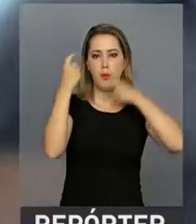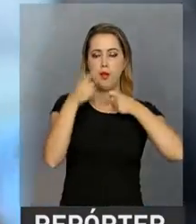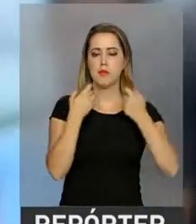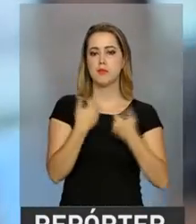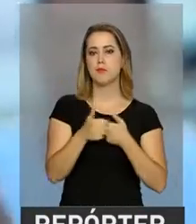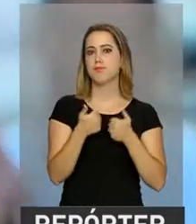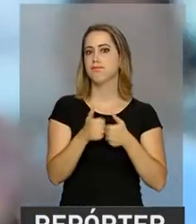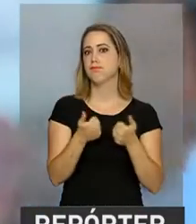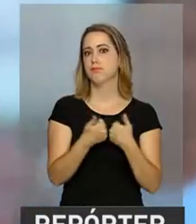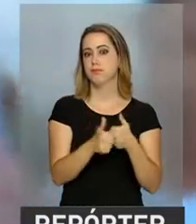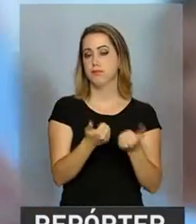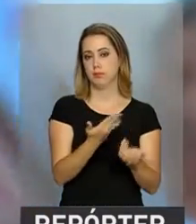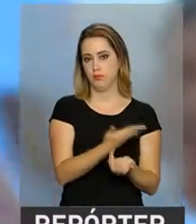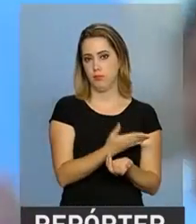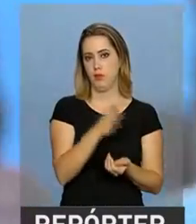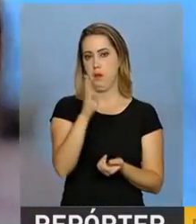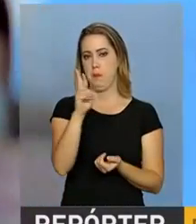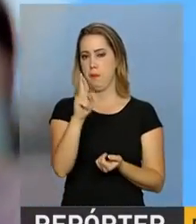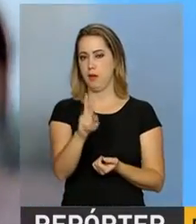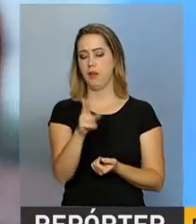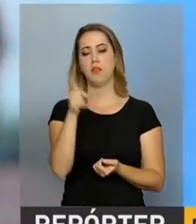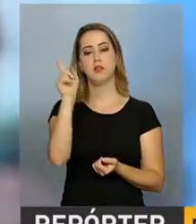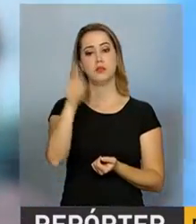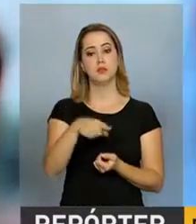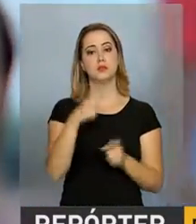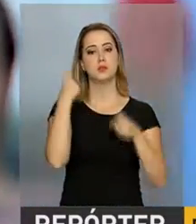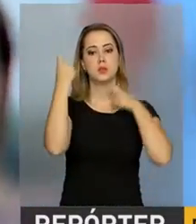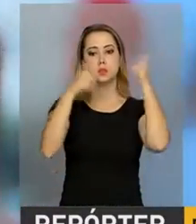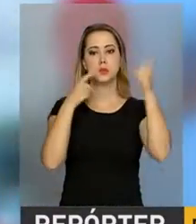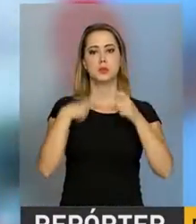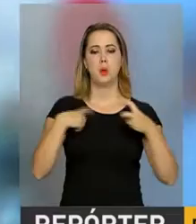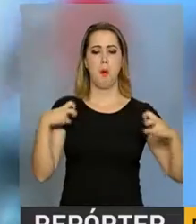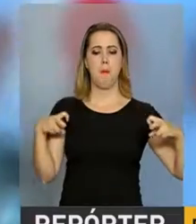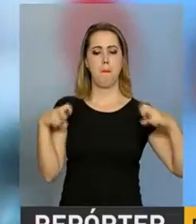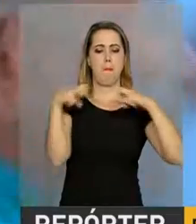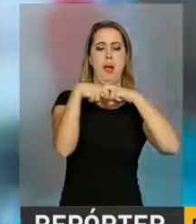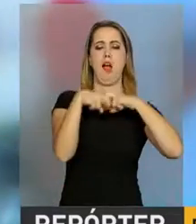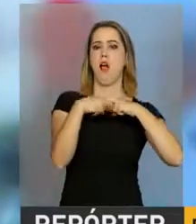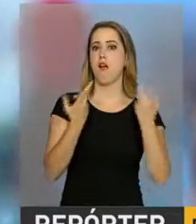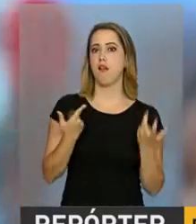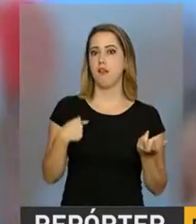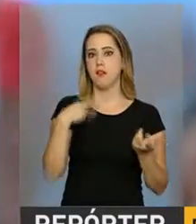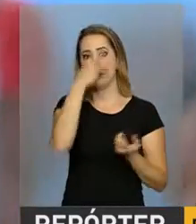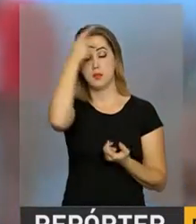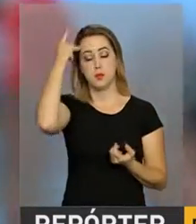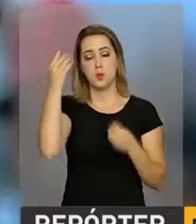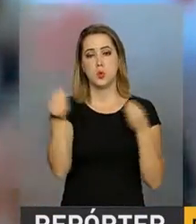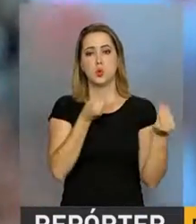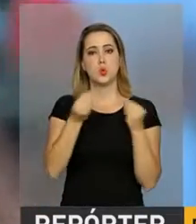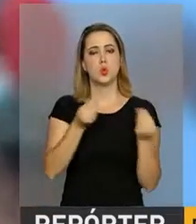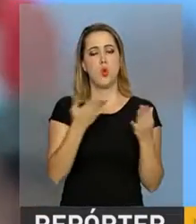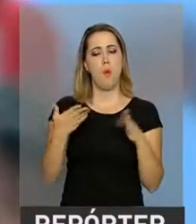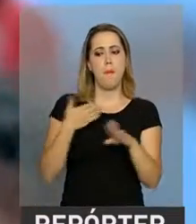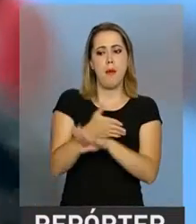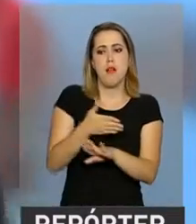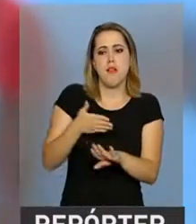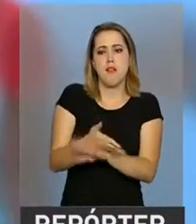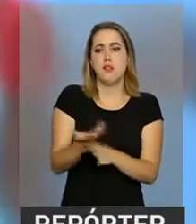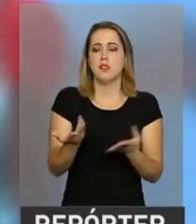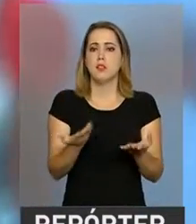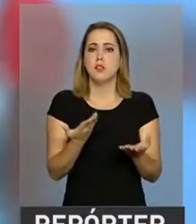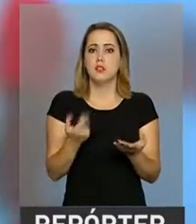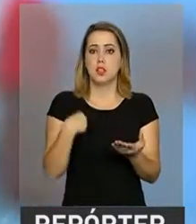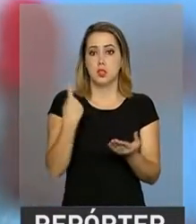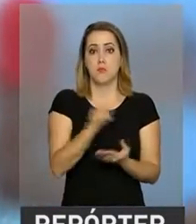O principal problema da BR era o fato de muitos acidentes. As pessoas não têm como estar atravessando. E aqui é